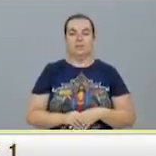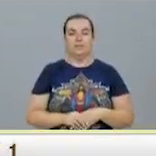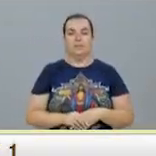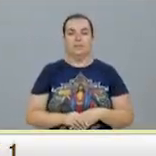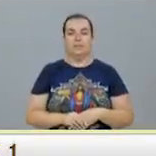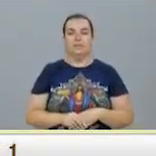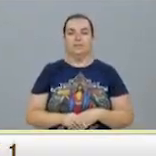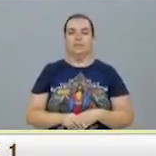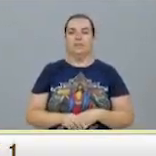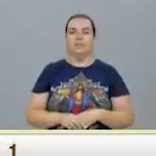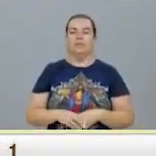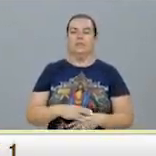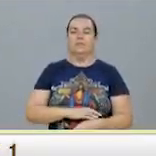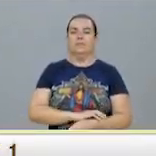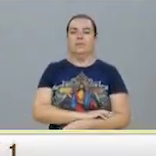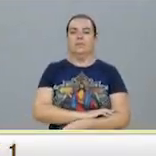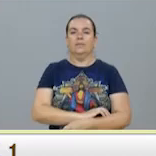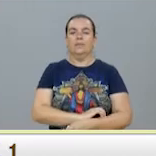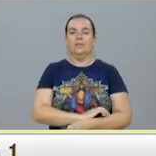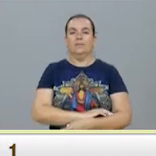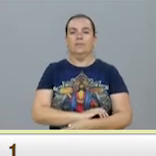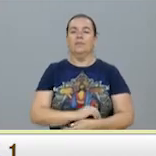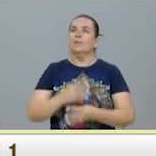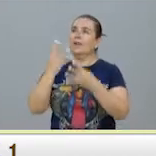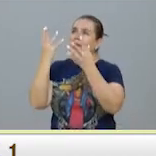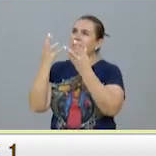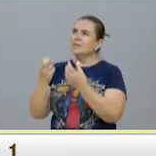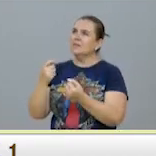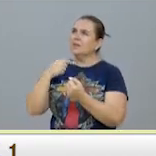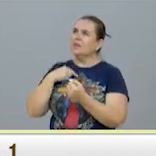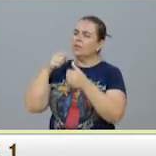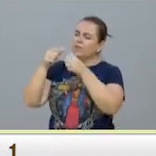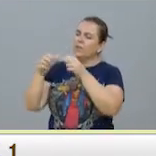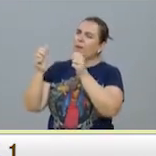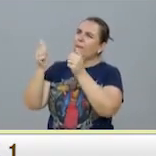deixe-me ficar perto de Ti.